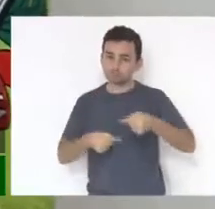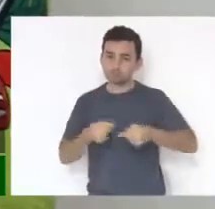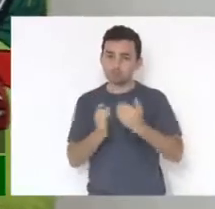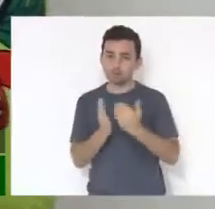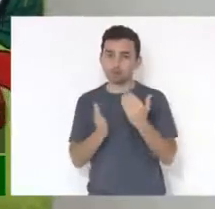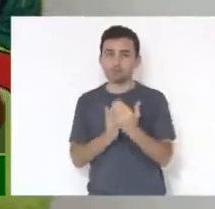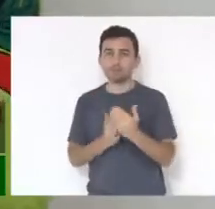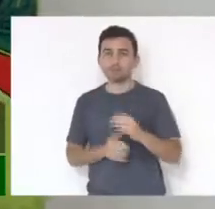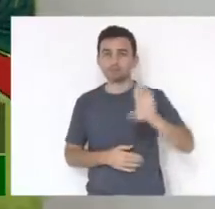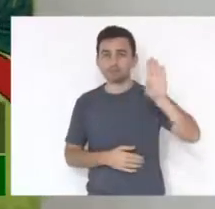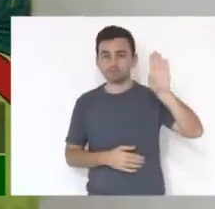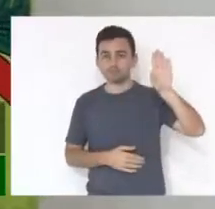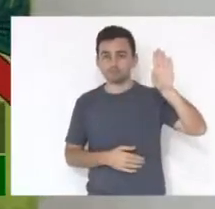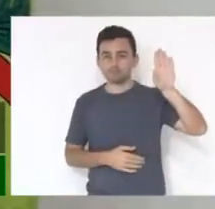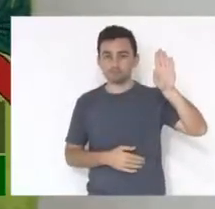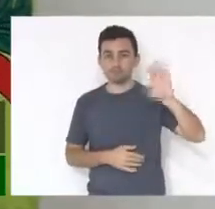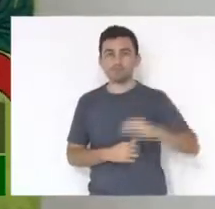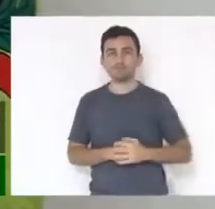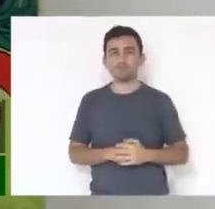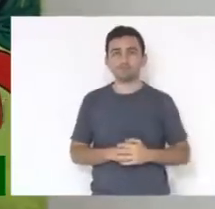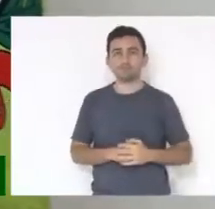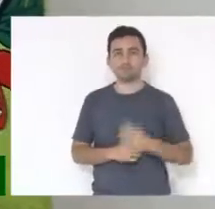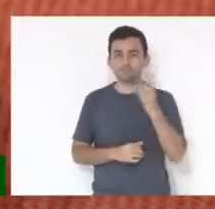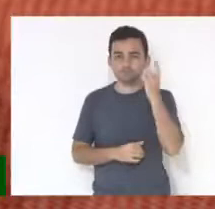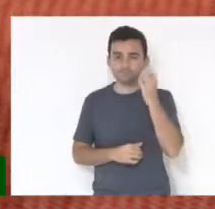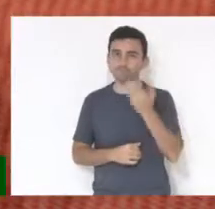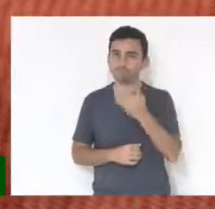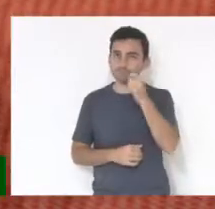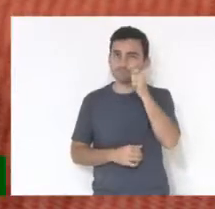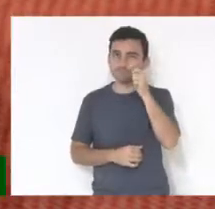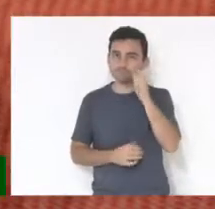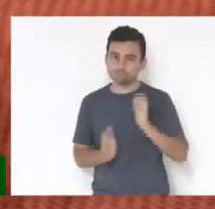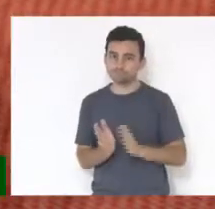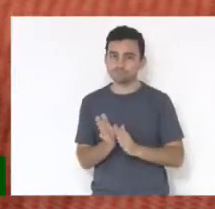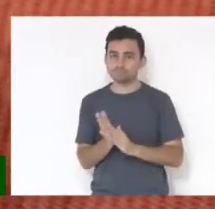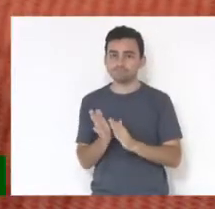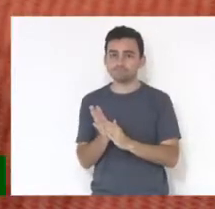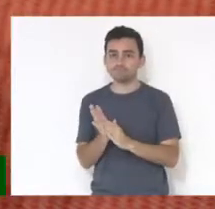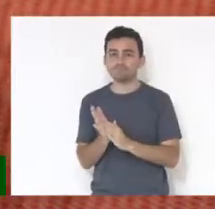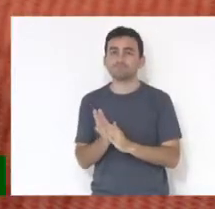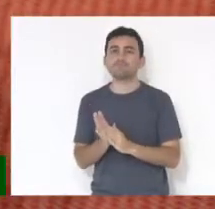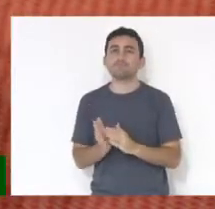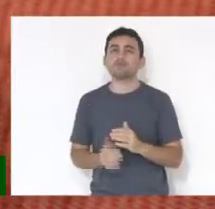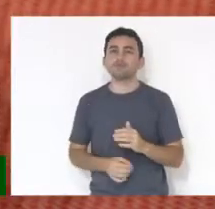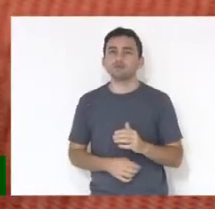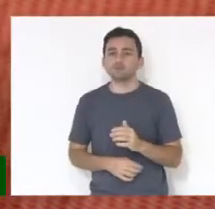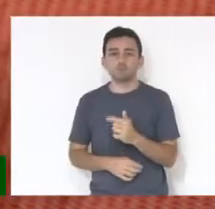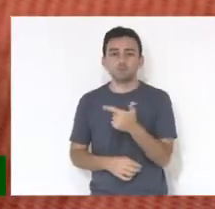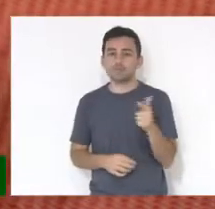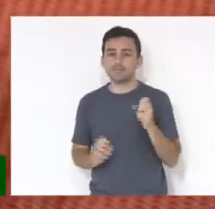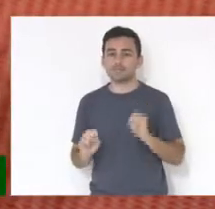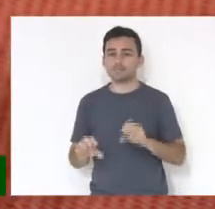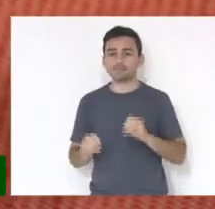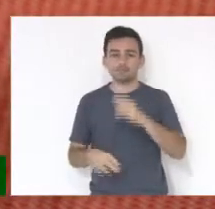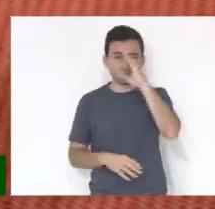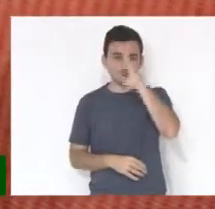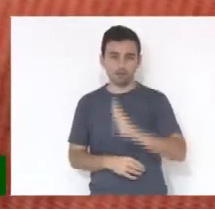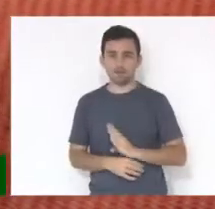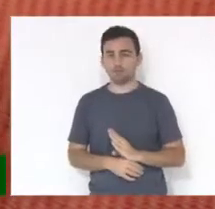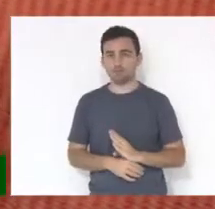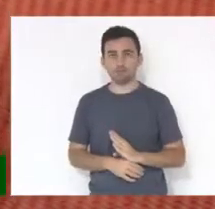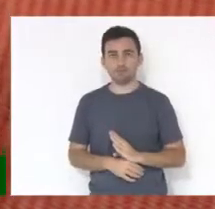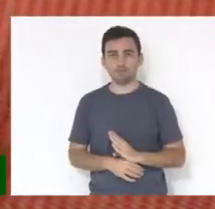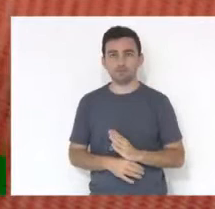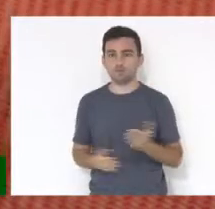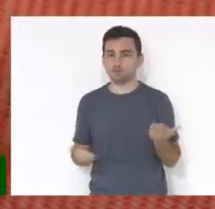Por favor. Deputada Ana, parabéns. Não existe ensino gratuito, né? O ensino que nós